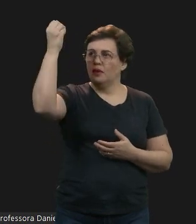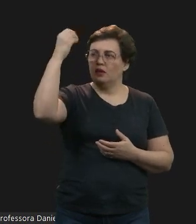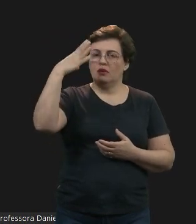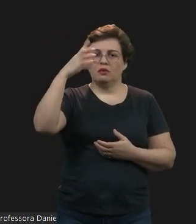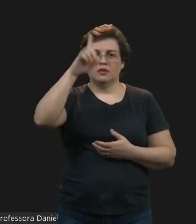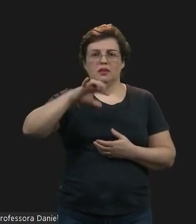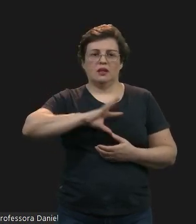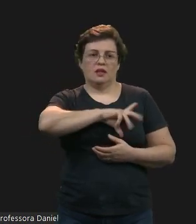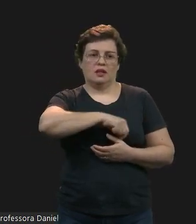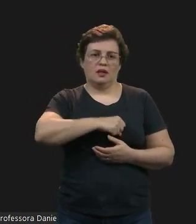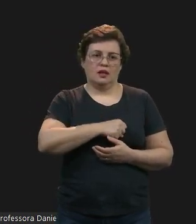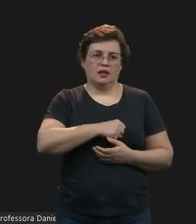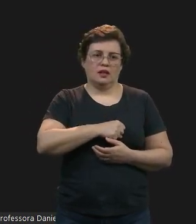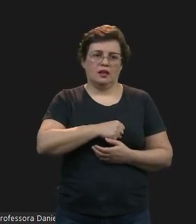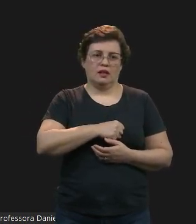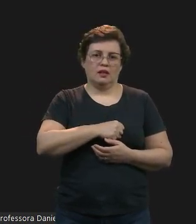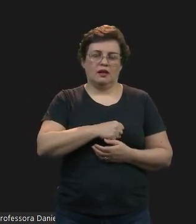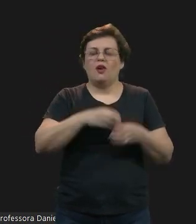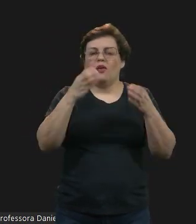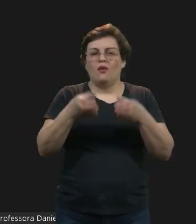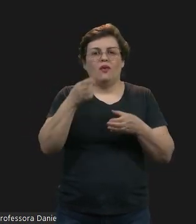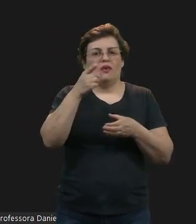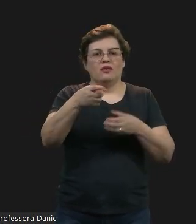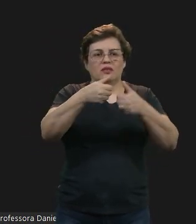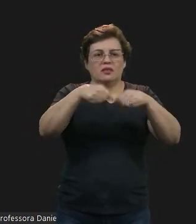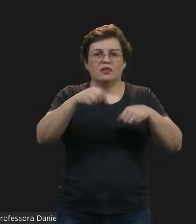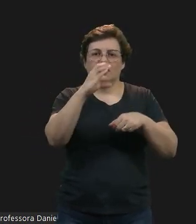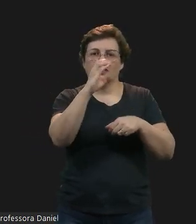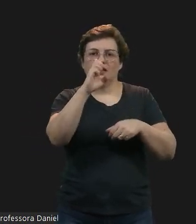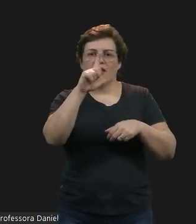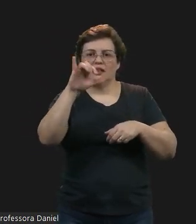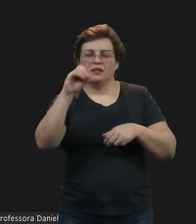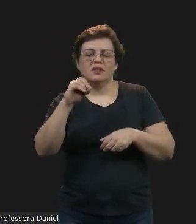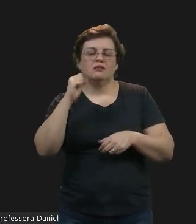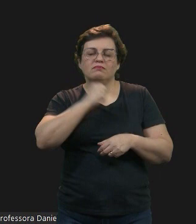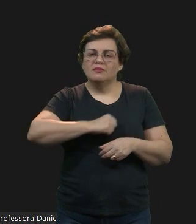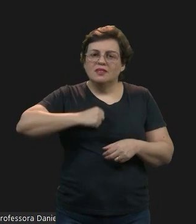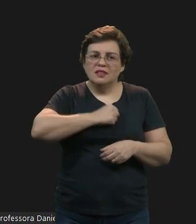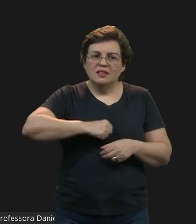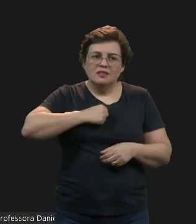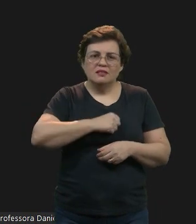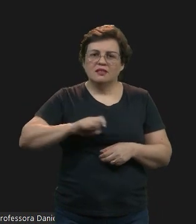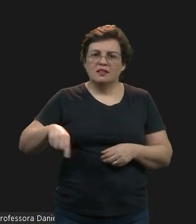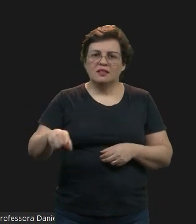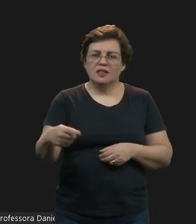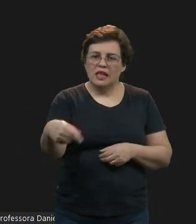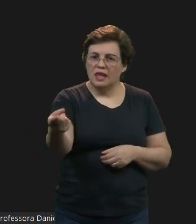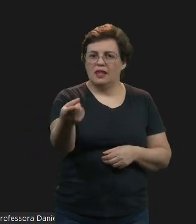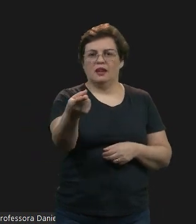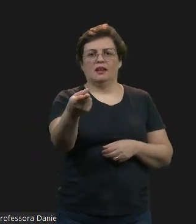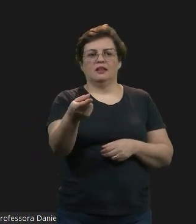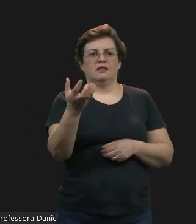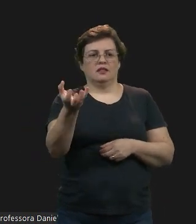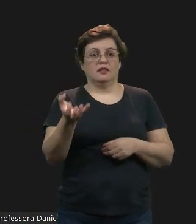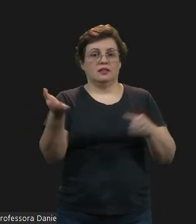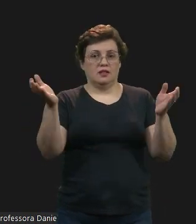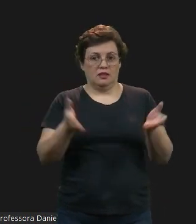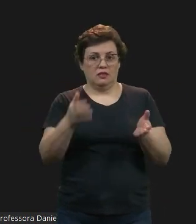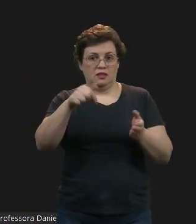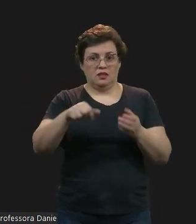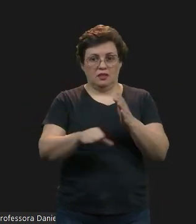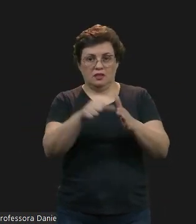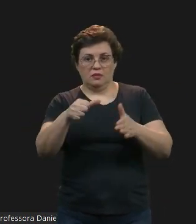era amor. Célio Silva, onde você estiver, saudades eternas dessa sua amiga. Quisera hoje,